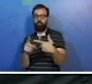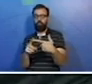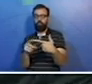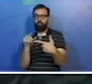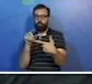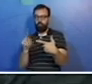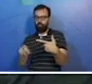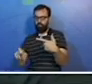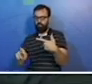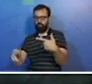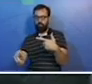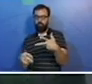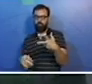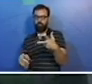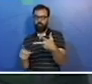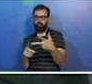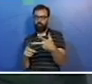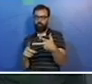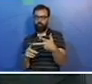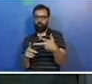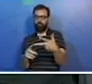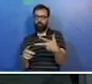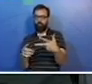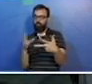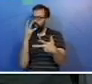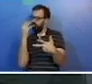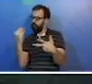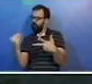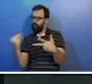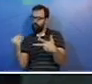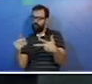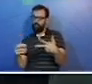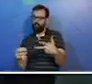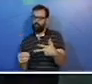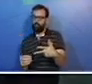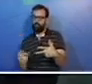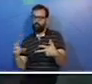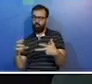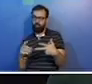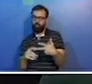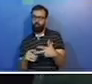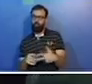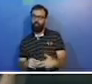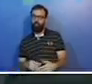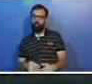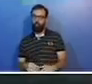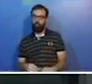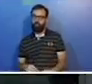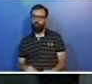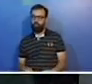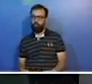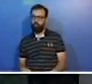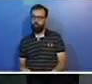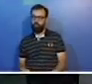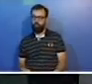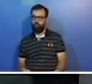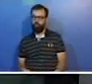cadeia alimentar, onde seria pasto, rato, coiote. Deu para